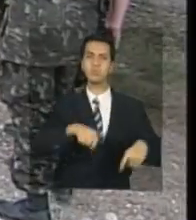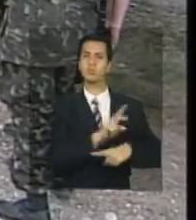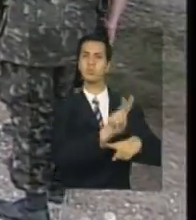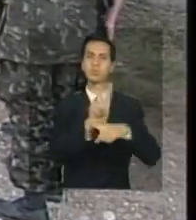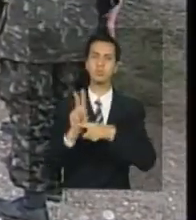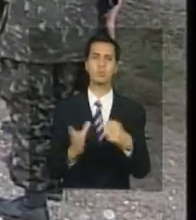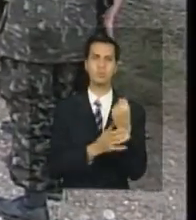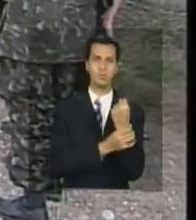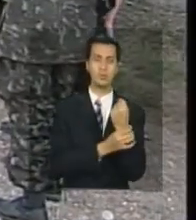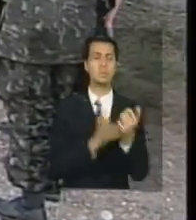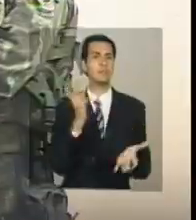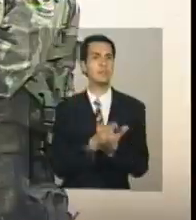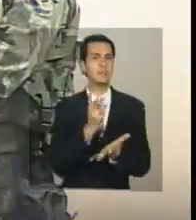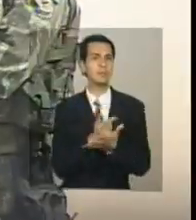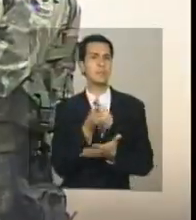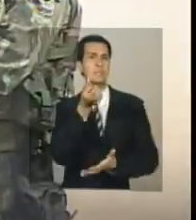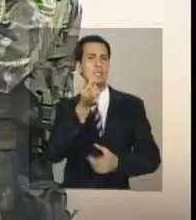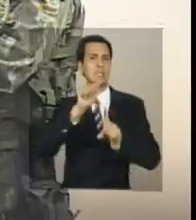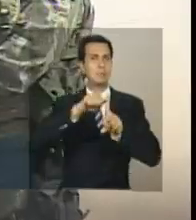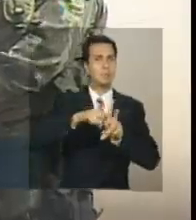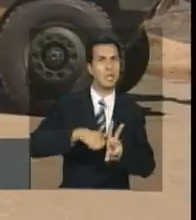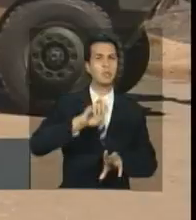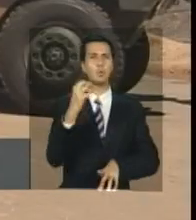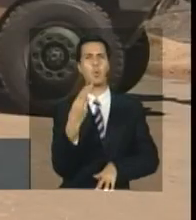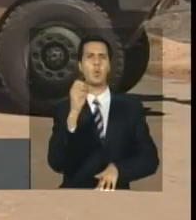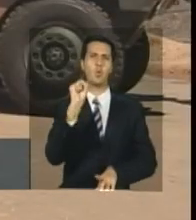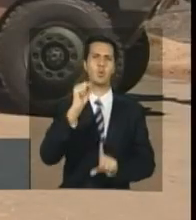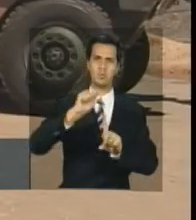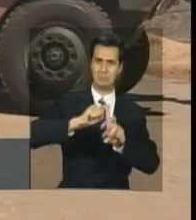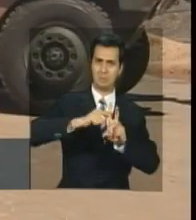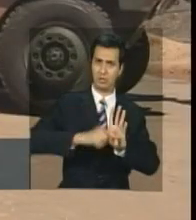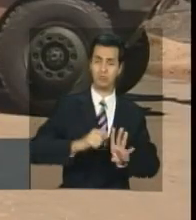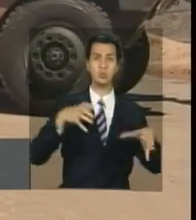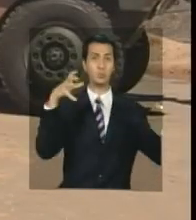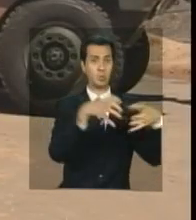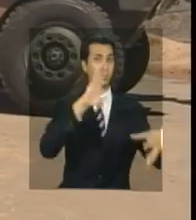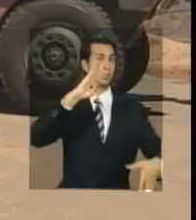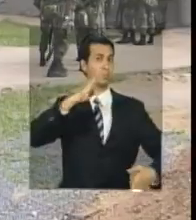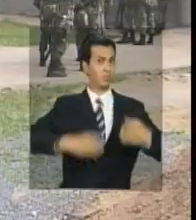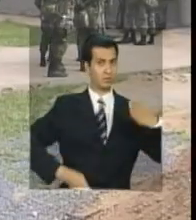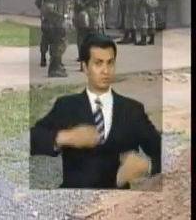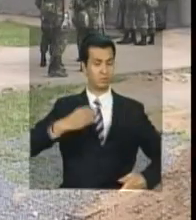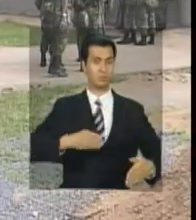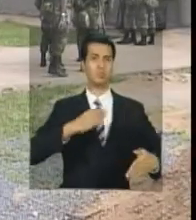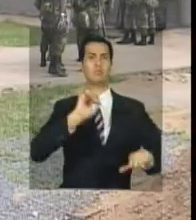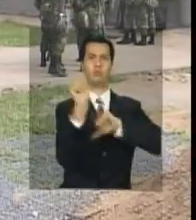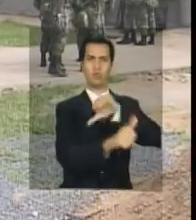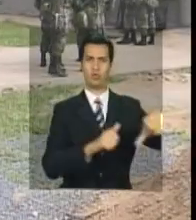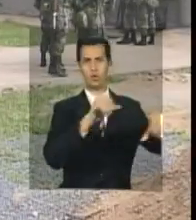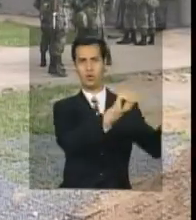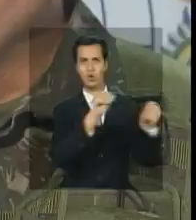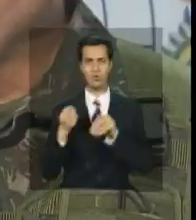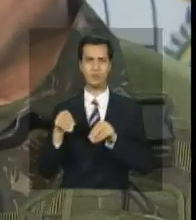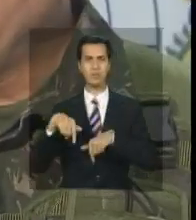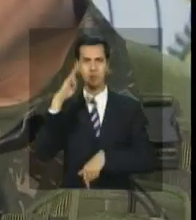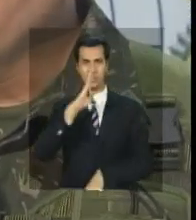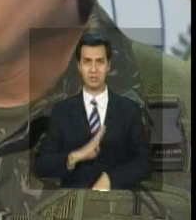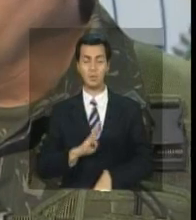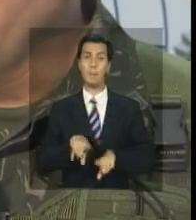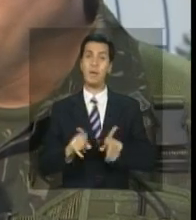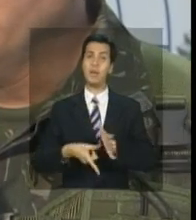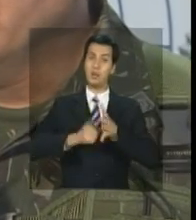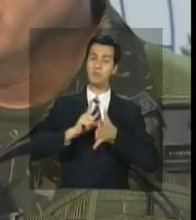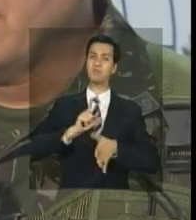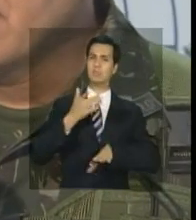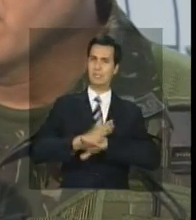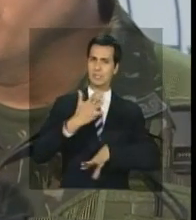cada 6 ou 8 meses, a tropa é substituída. Antes de viajar, os militares passam por um treinamento no Brasil. O treinamento